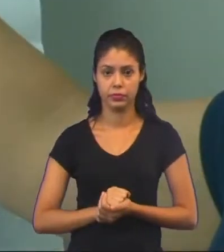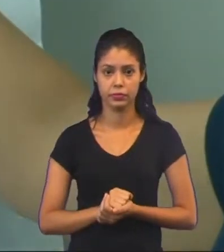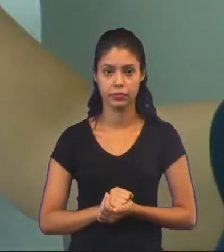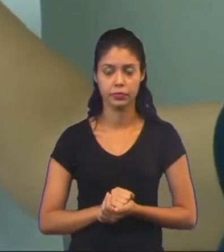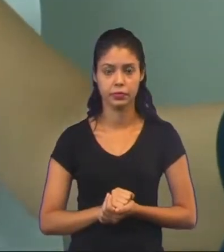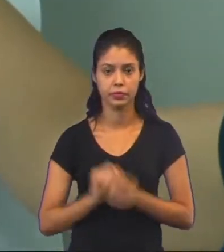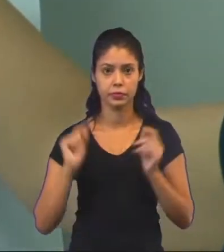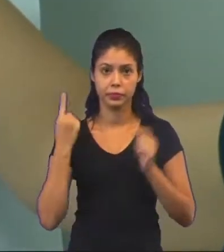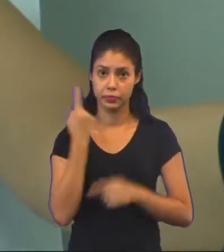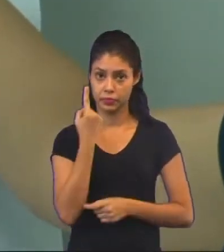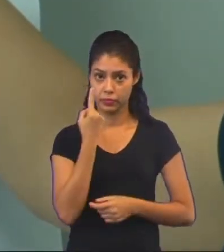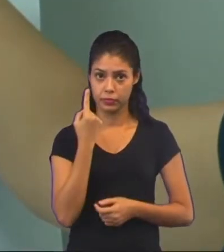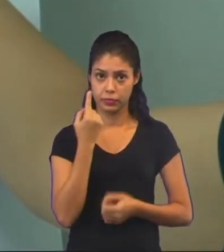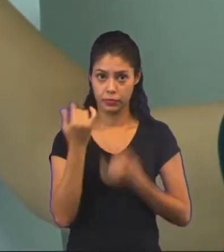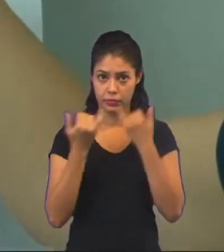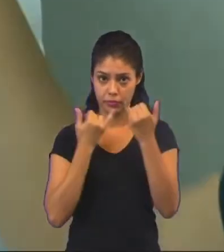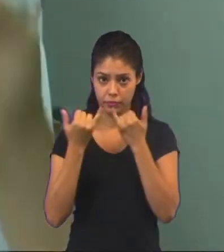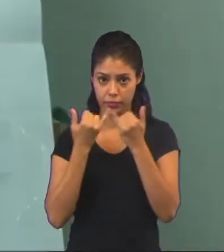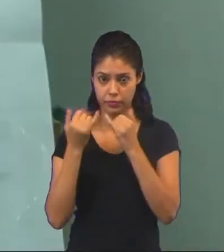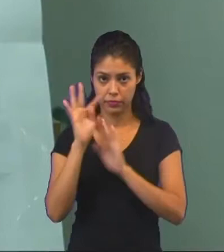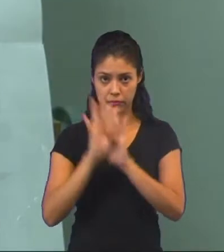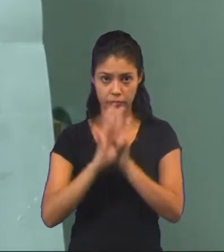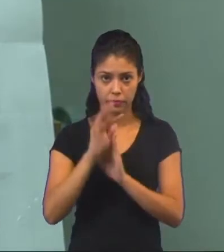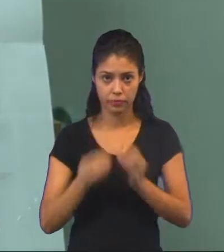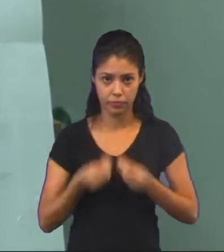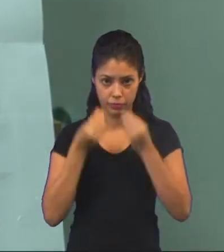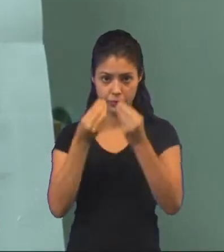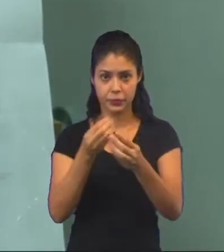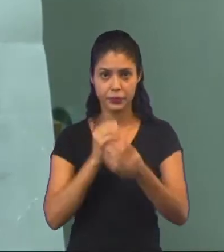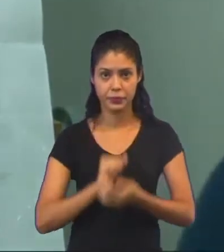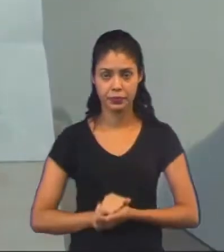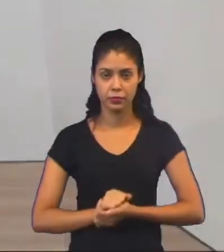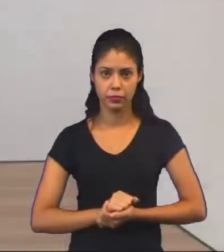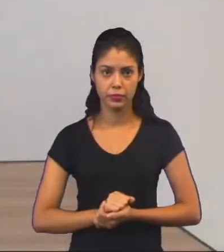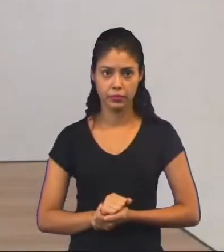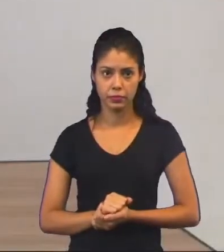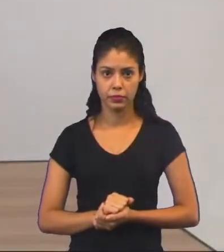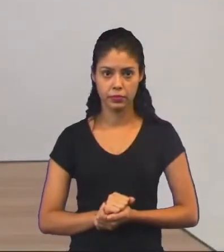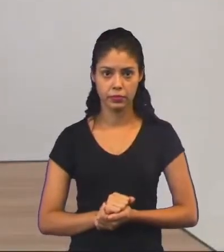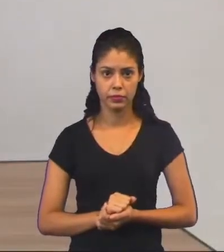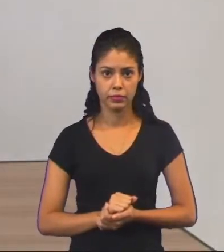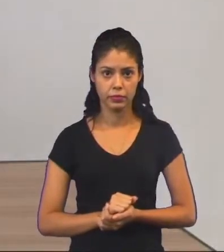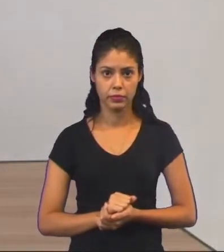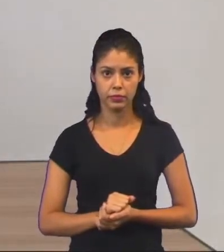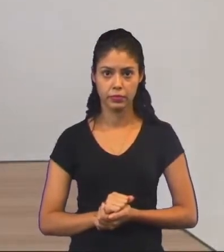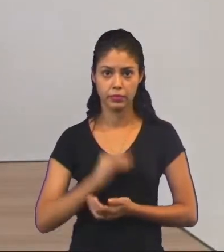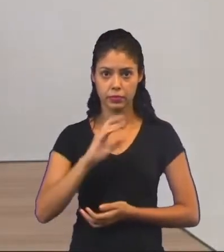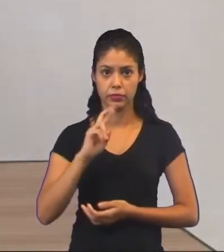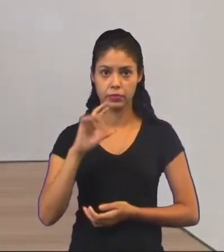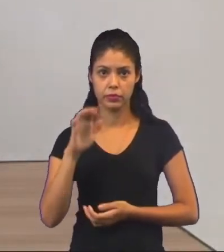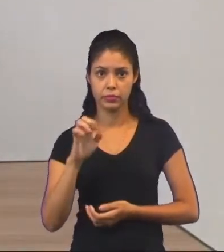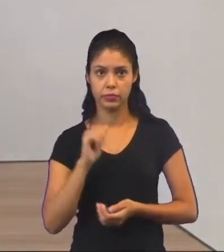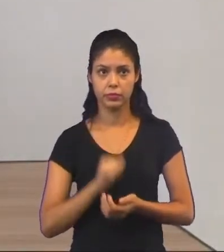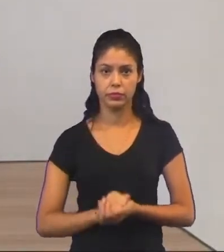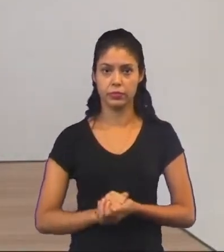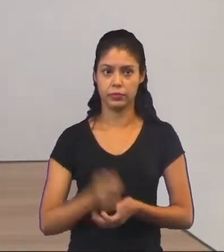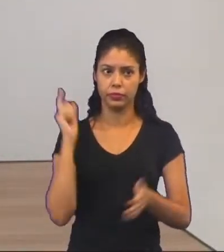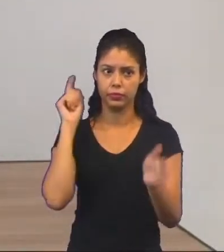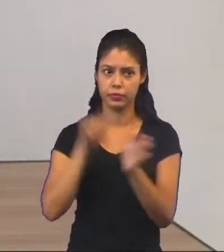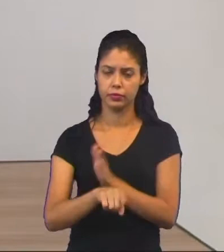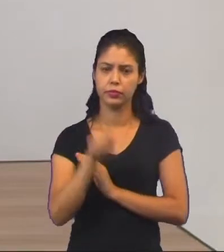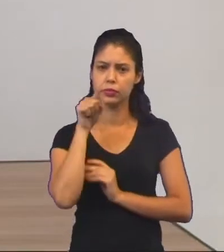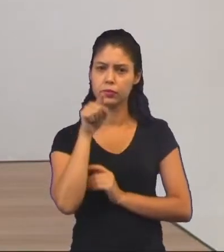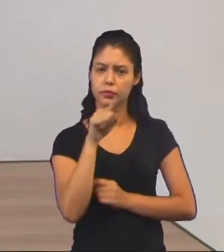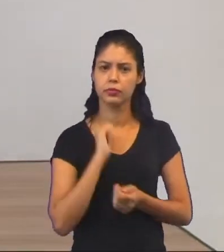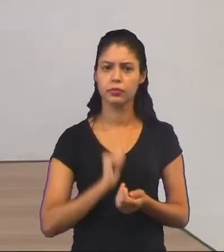A primeira informação que o texto nos entrega, que o texto nos fornece, né? Que é um creme de abacaxi. E se eu perguntasse